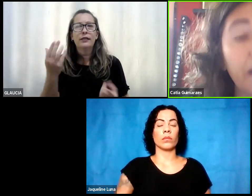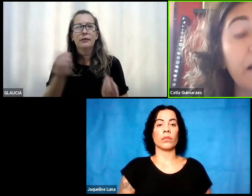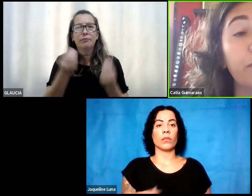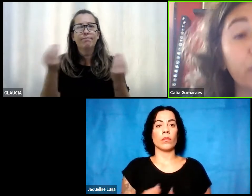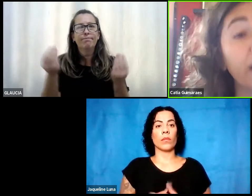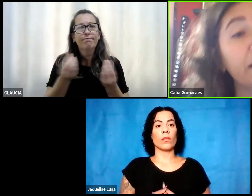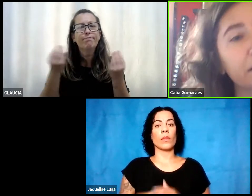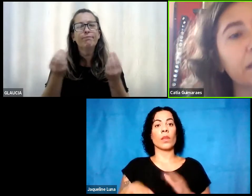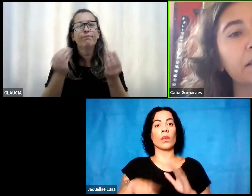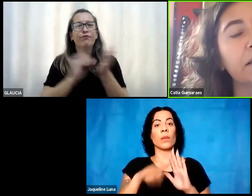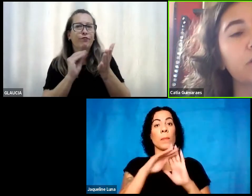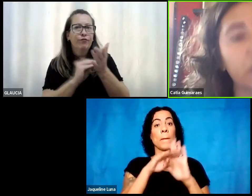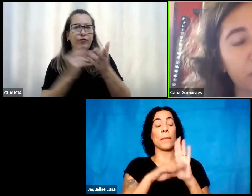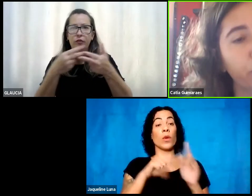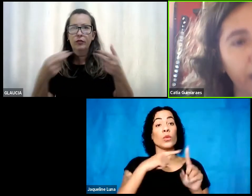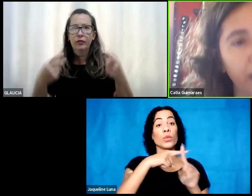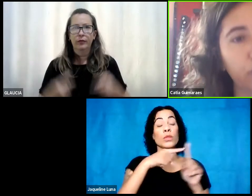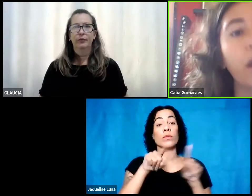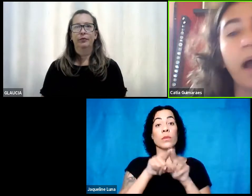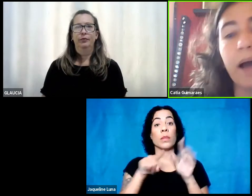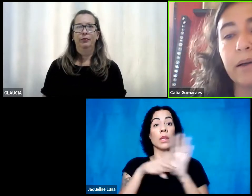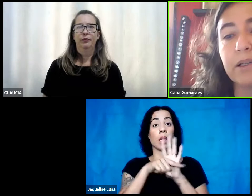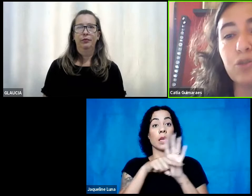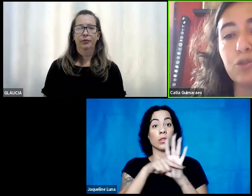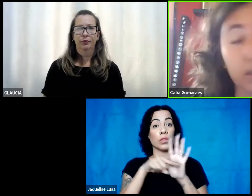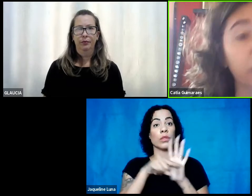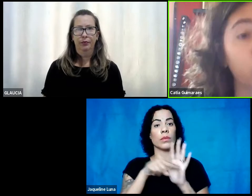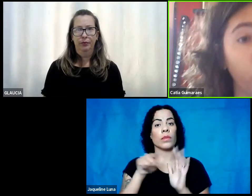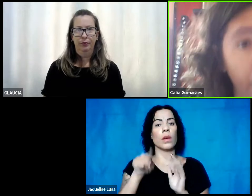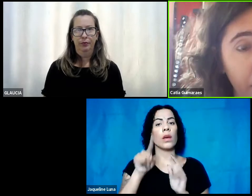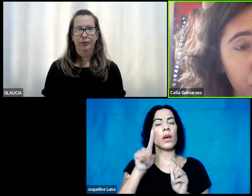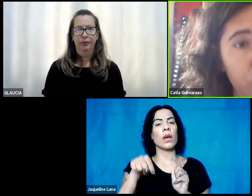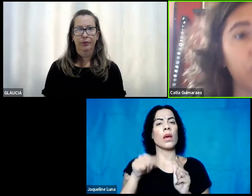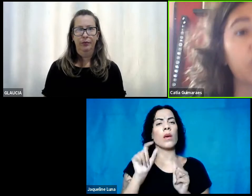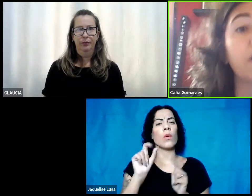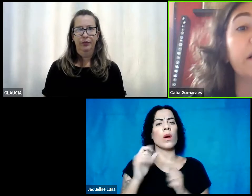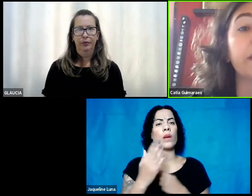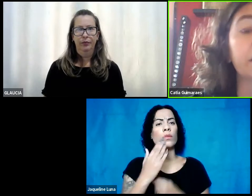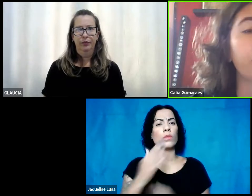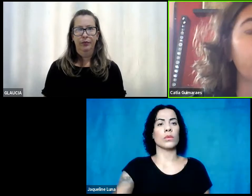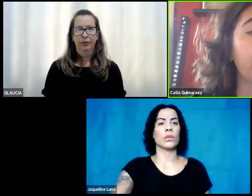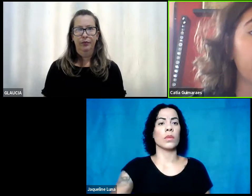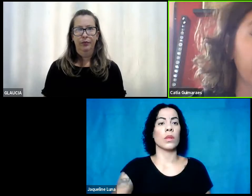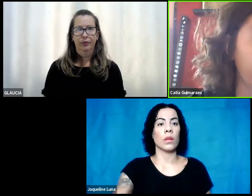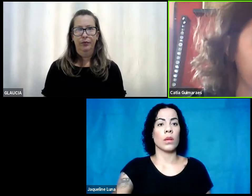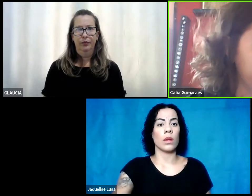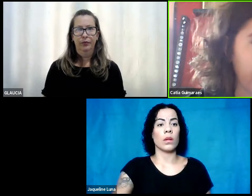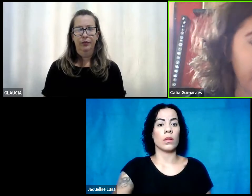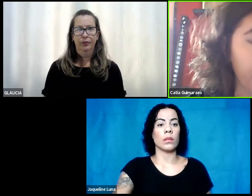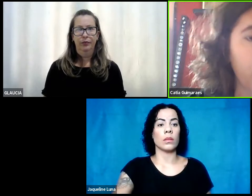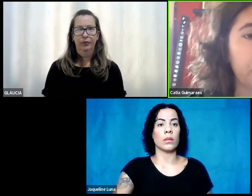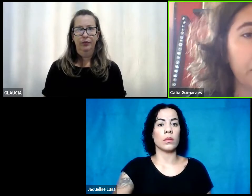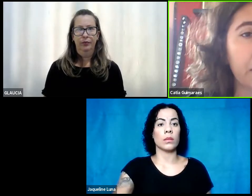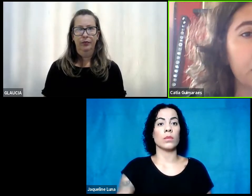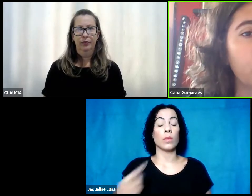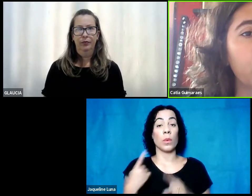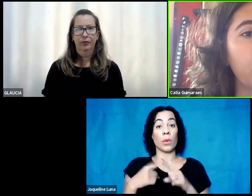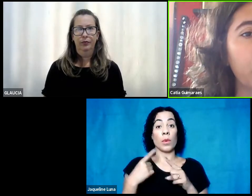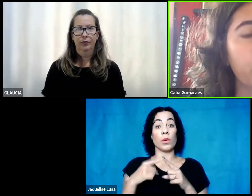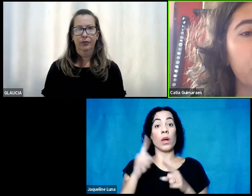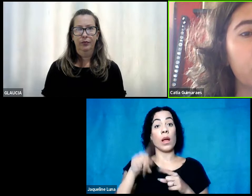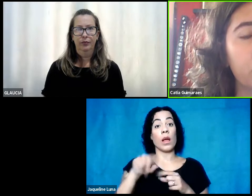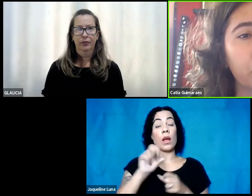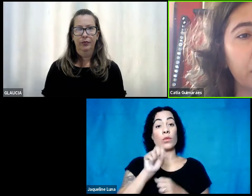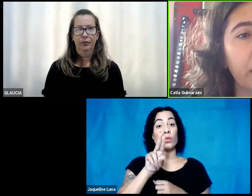né? Porque ainda que, de fato, a grande mídia tenha descoberto o SUS e essa abordagem acabou tenha sido muito